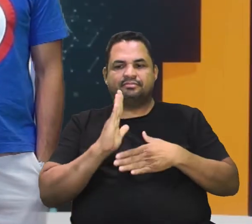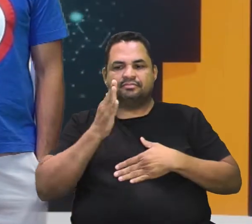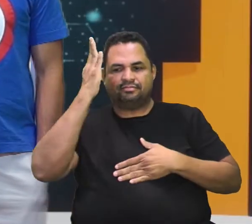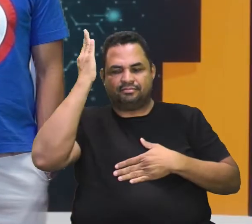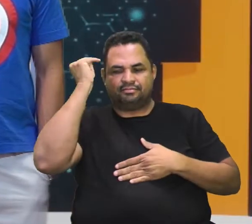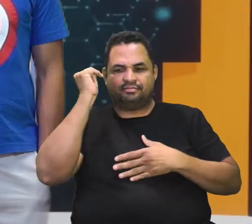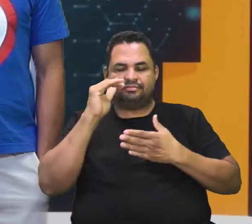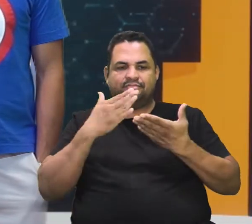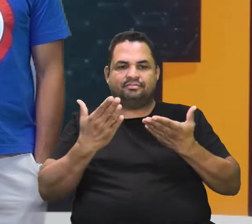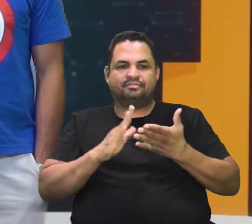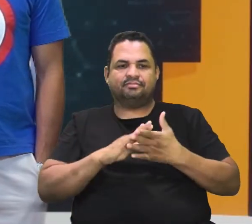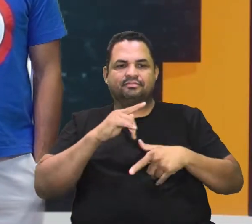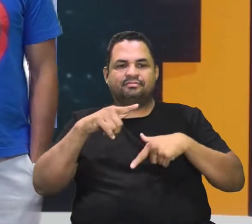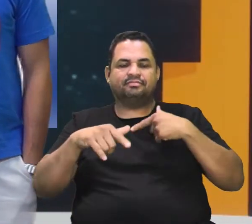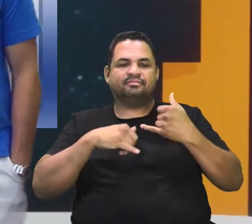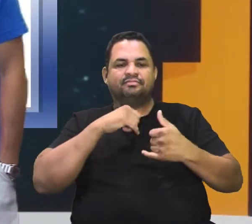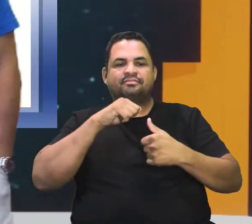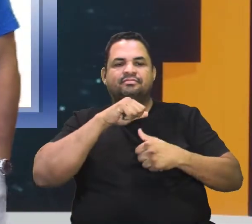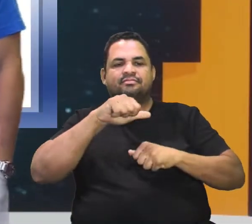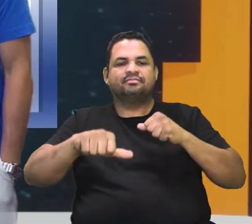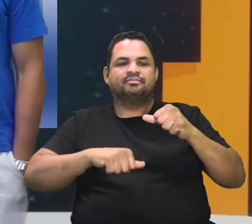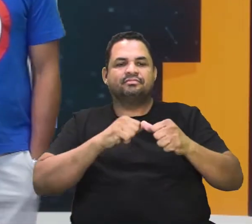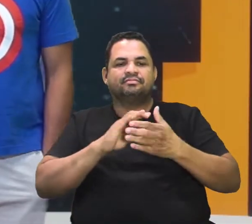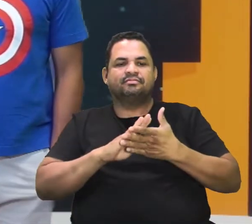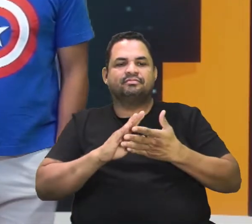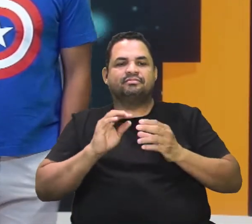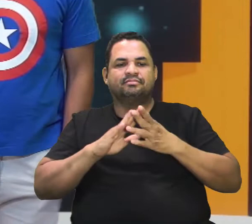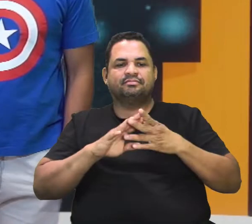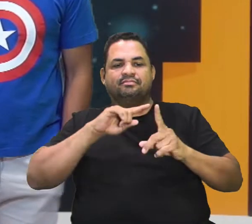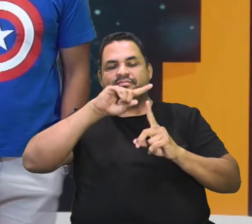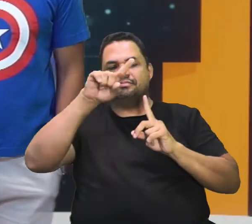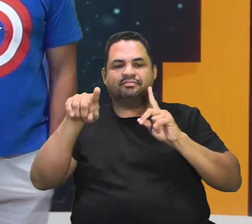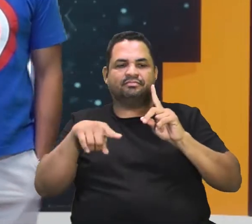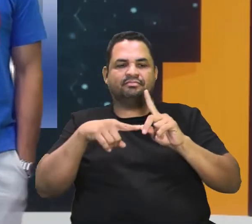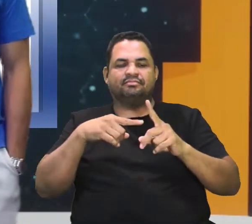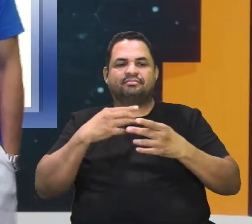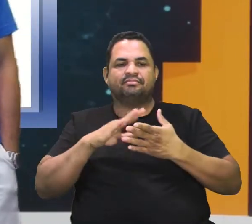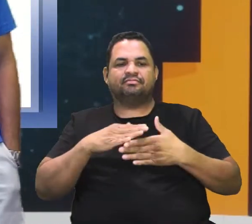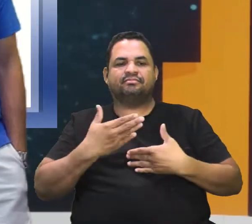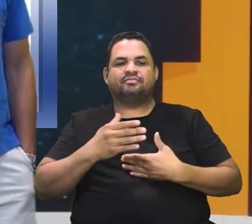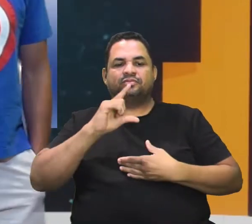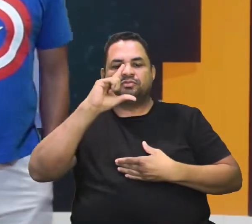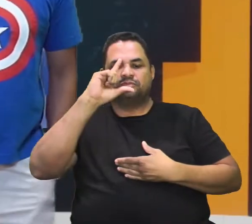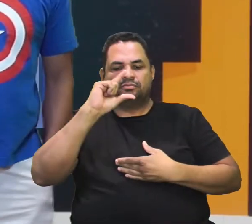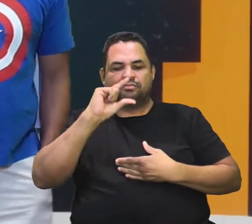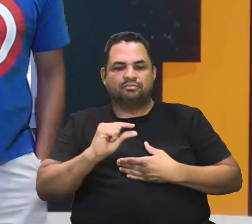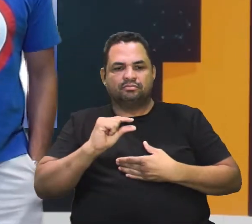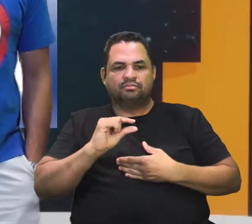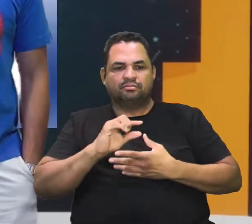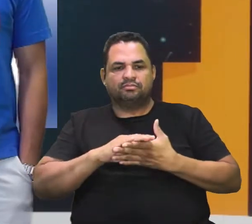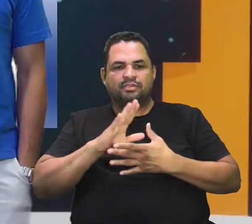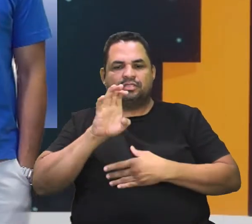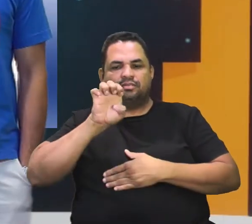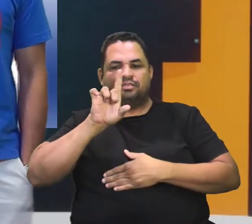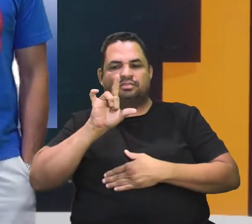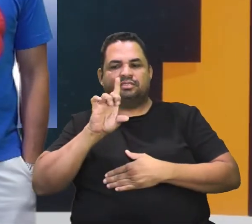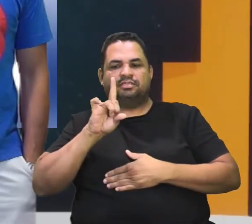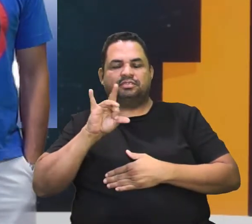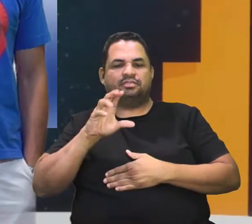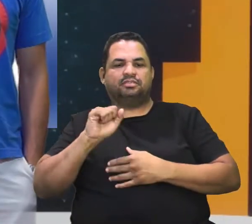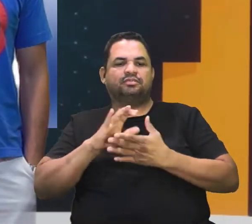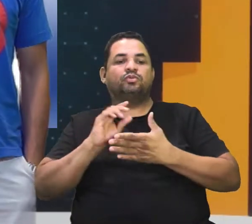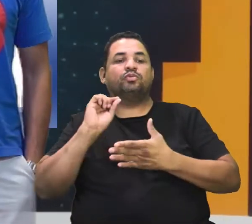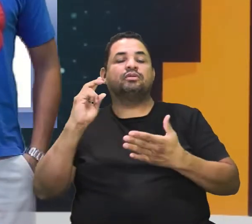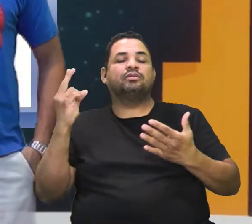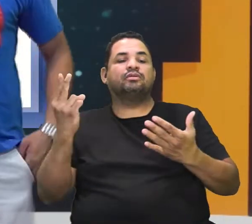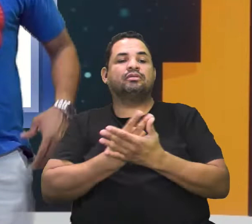Essa excentricidade vai ser transformada, então, numa circunferência. Porque quanto menor a excentricidade, né? O que vai